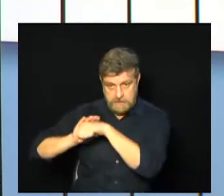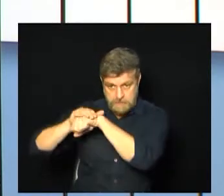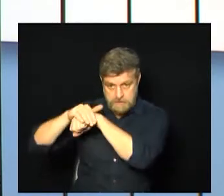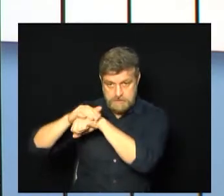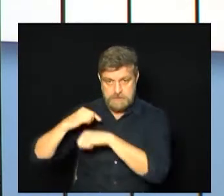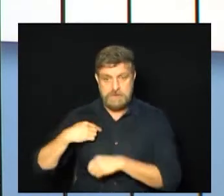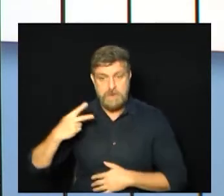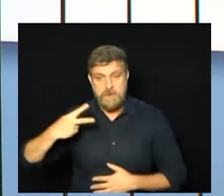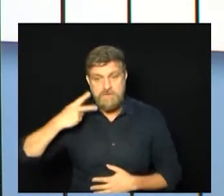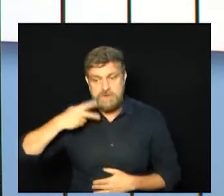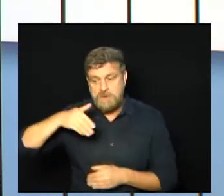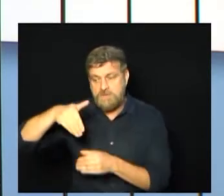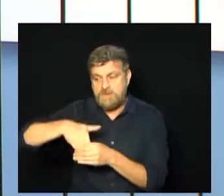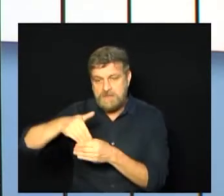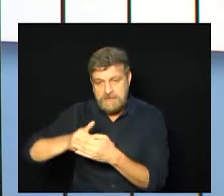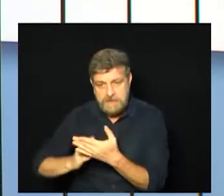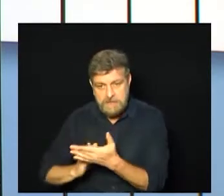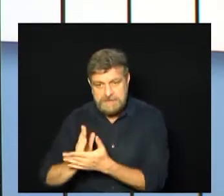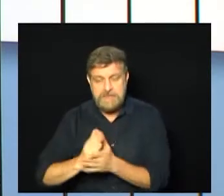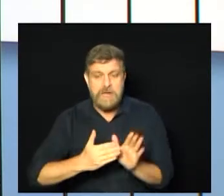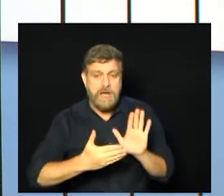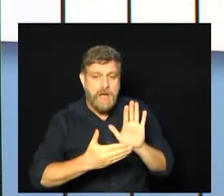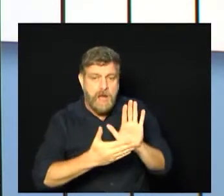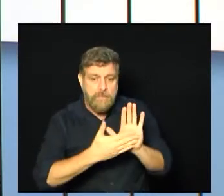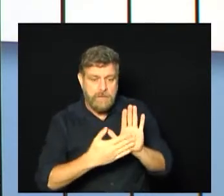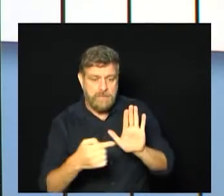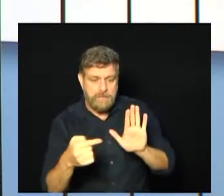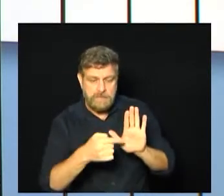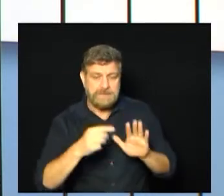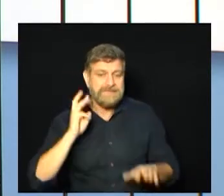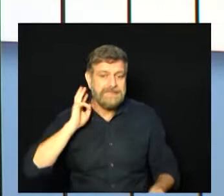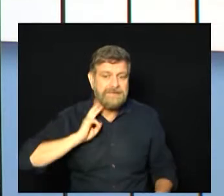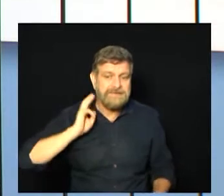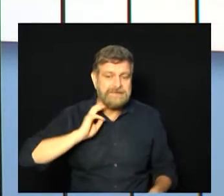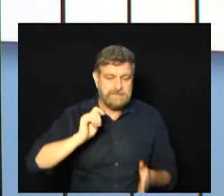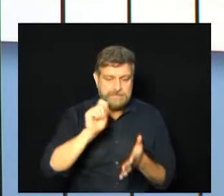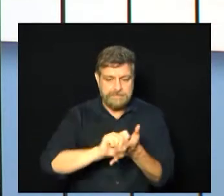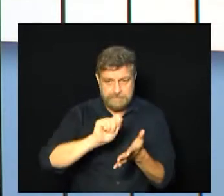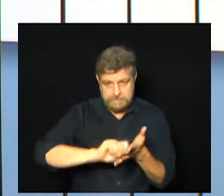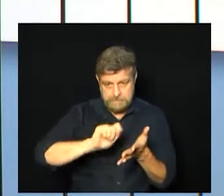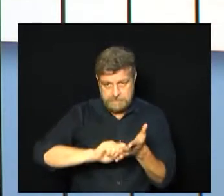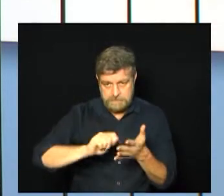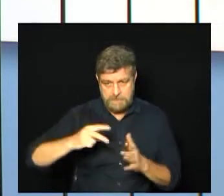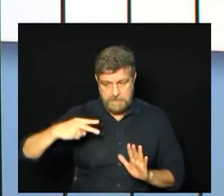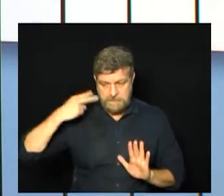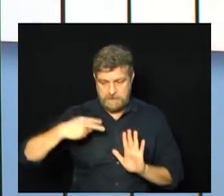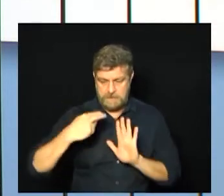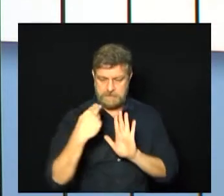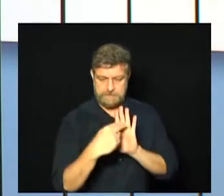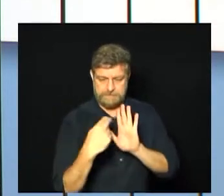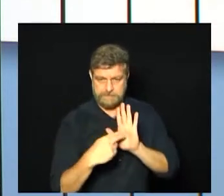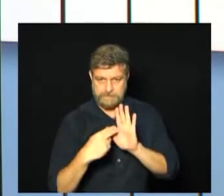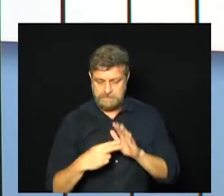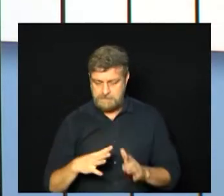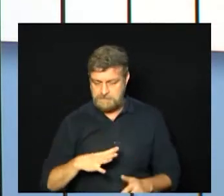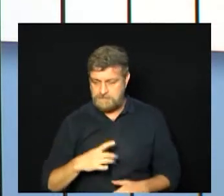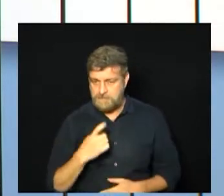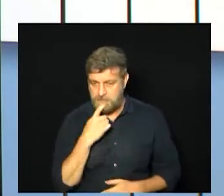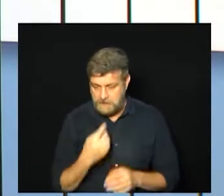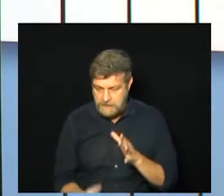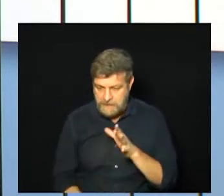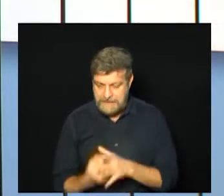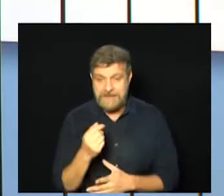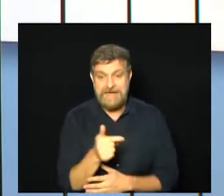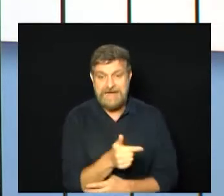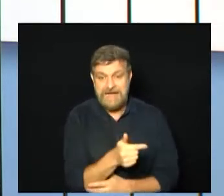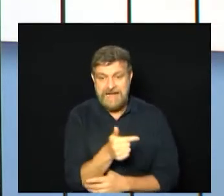vereadores aprovaram a proposta do vereador Cecílio Santos e outros parlamentares que instituem em Campinas a